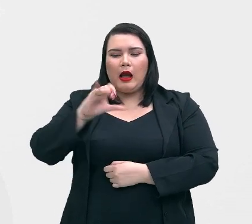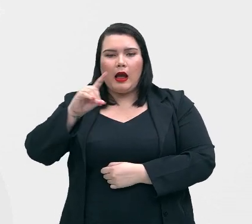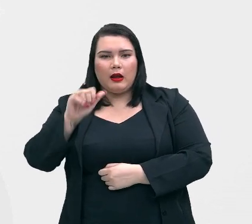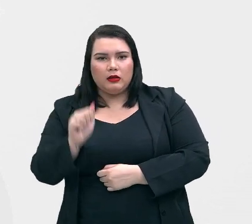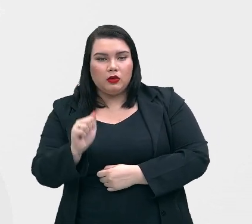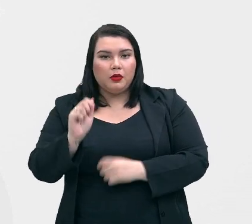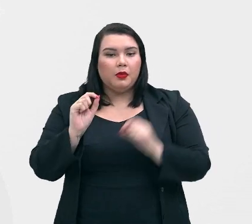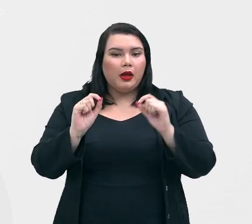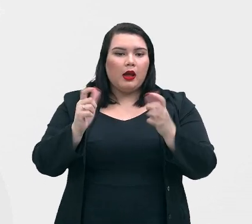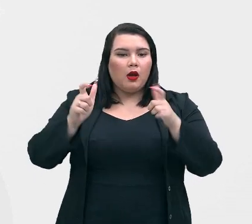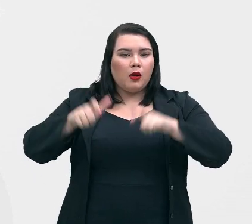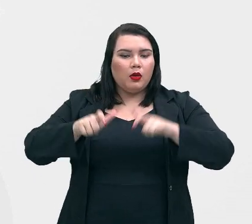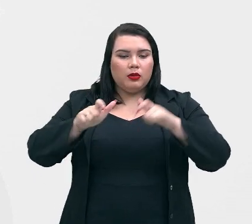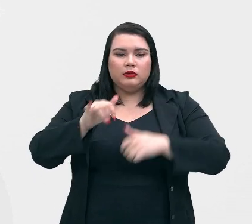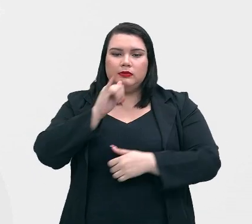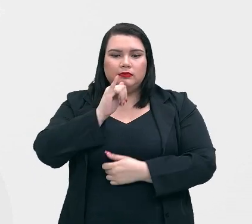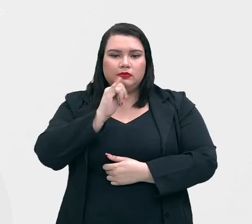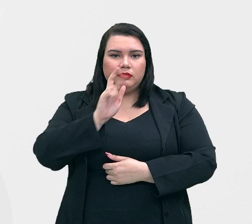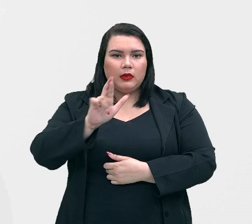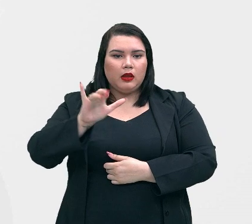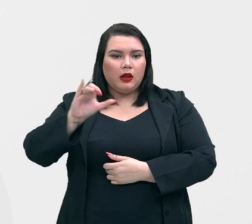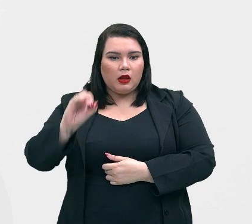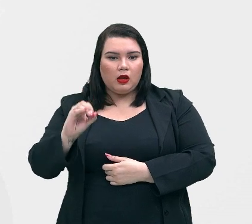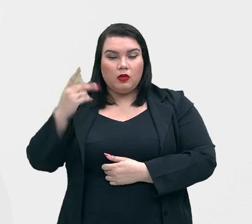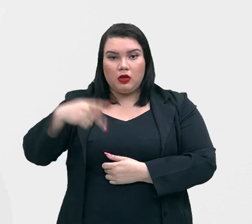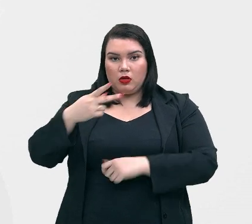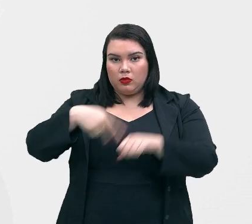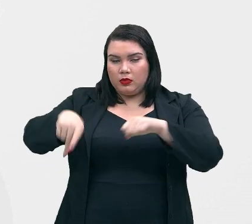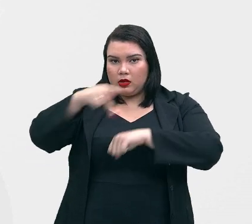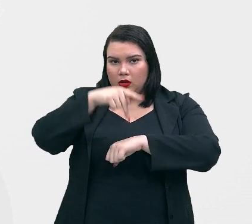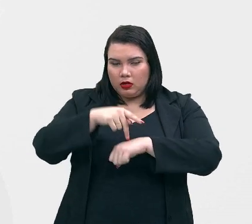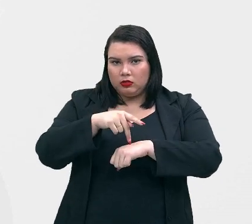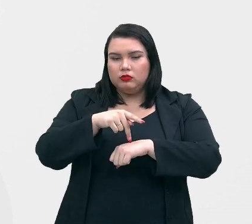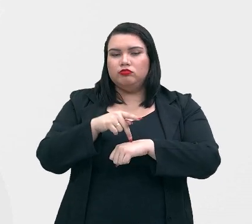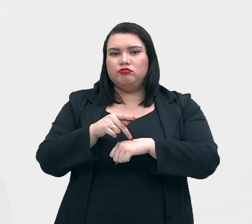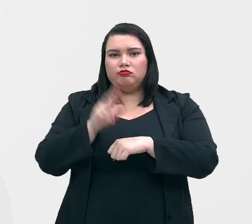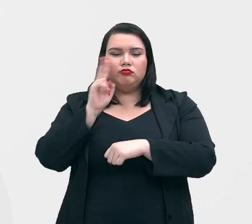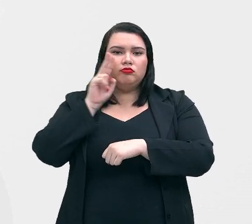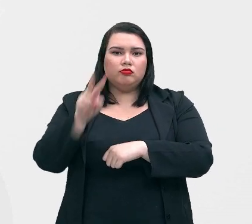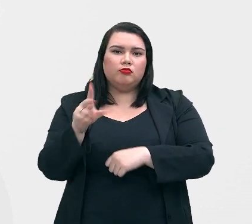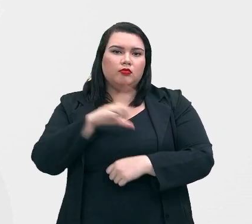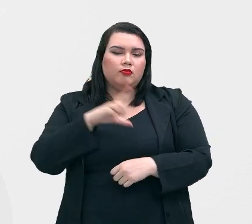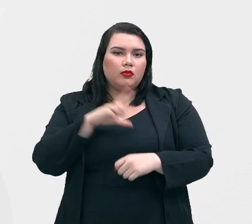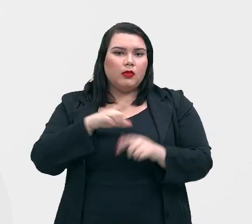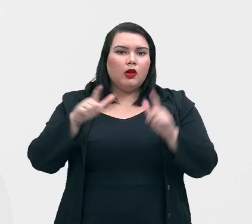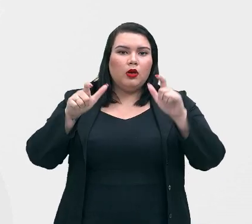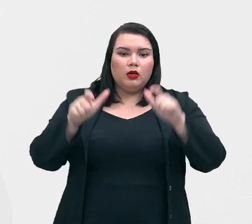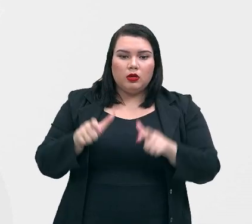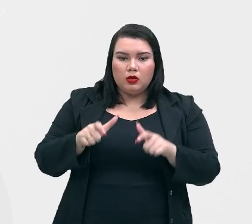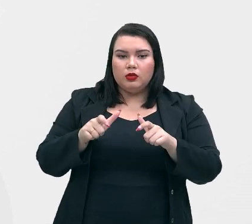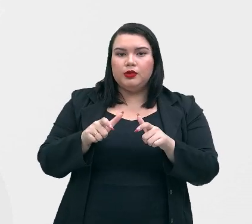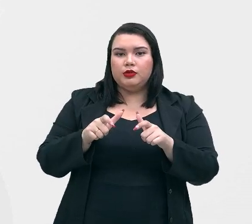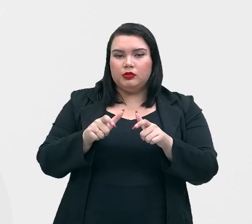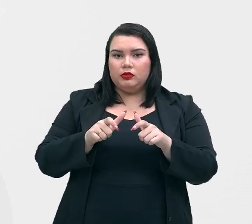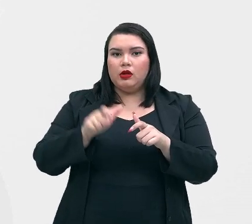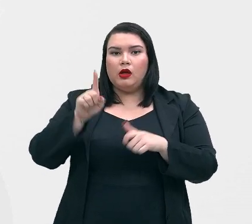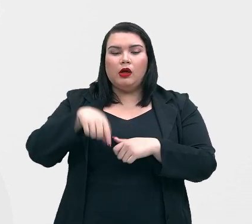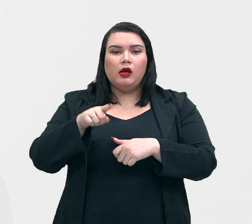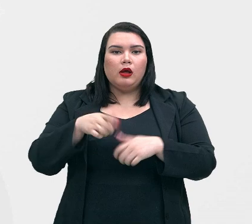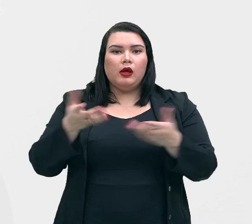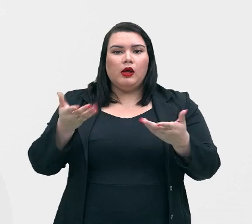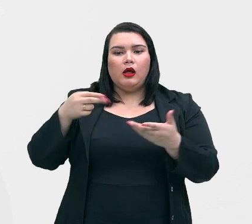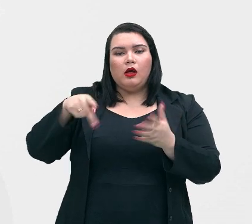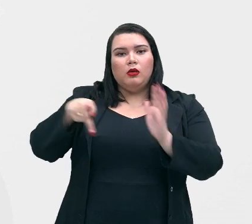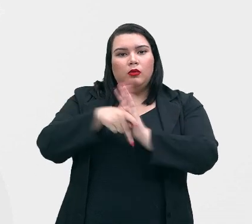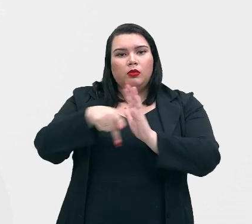Áreas áridas também. Principalmente aqui no nosso país, a gente verifica muito esses rios intermitentes aí nos